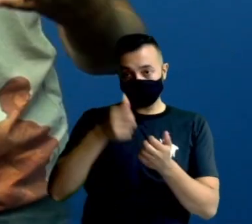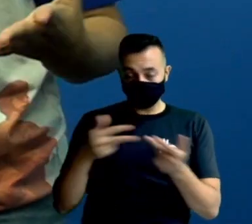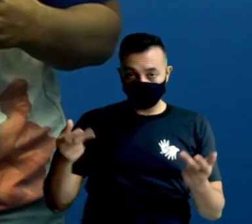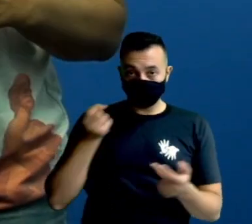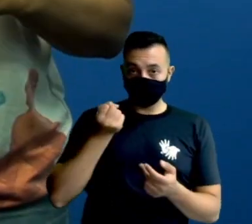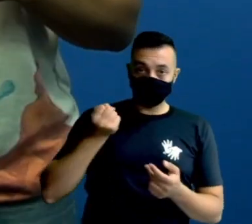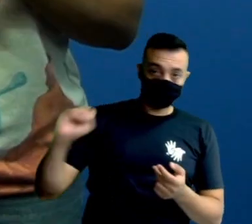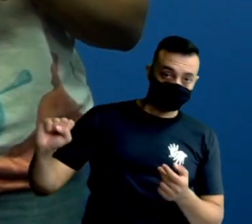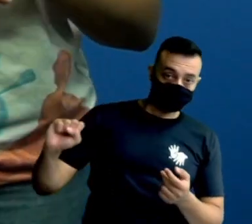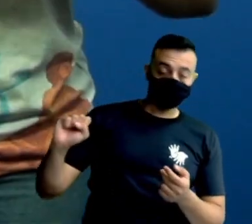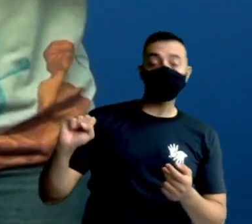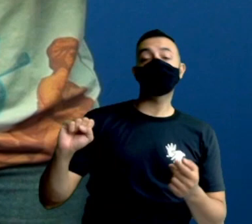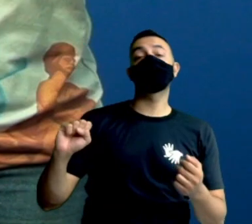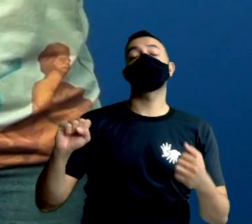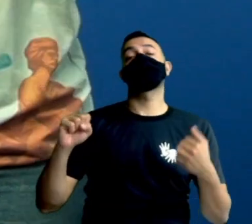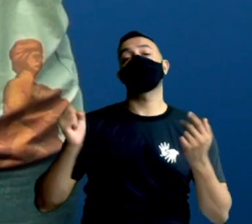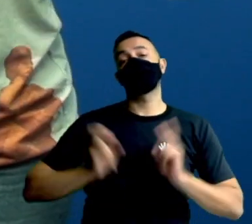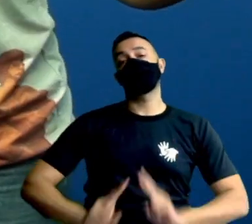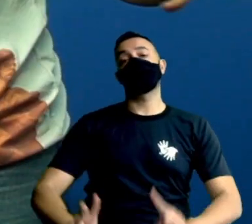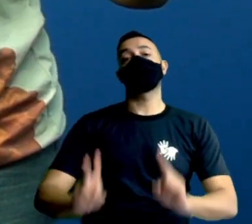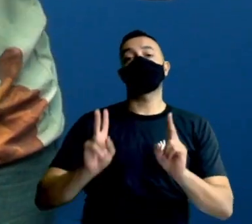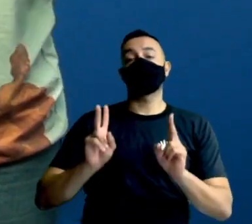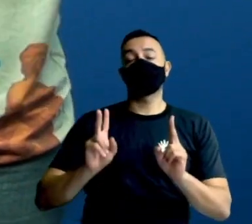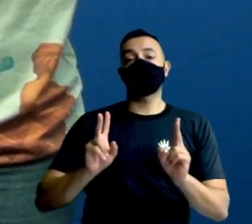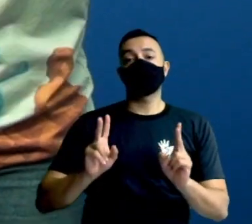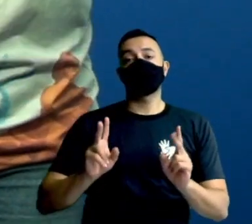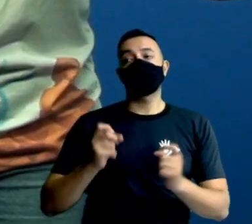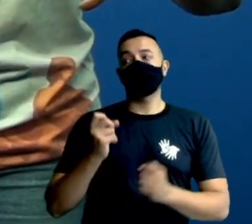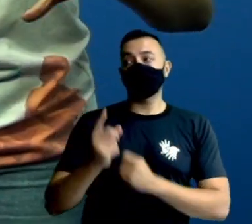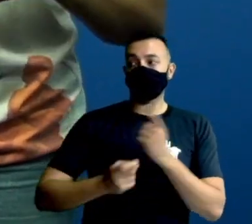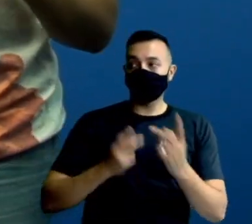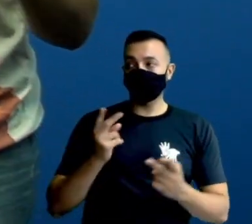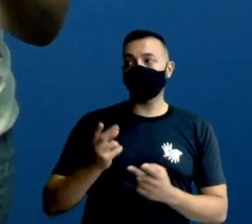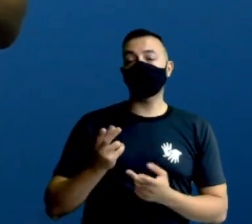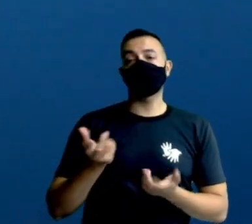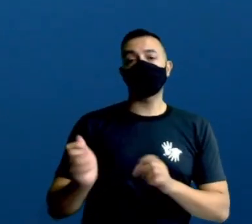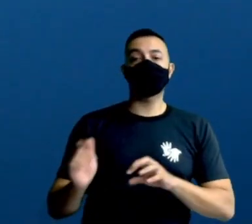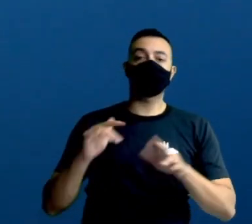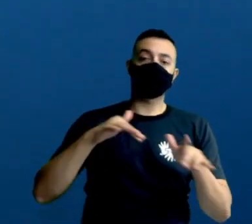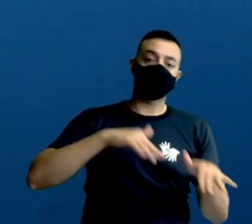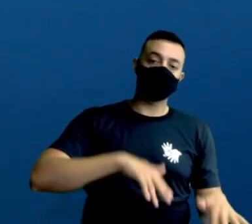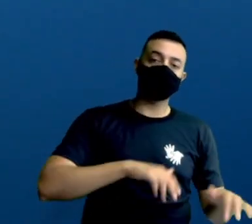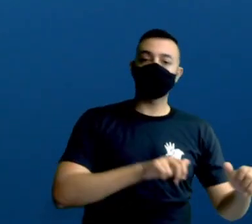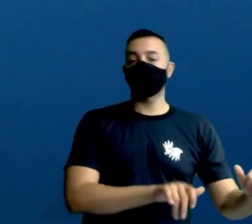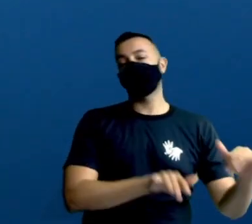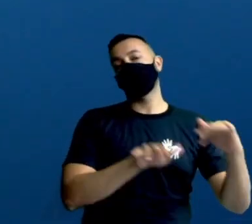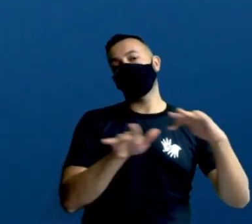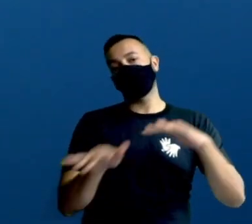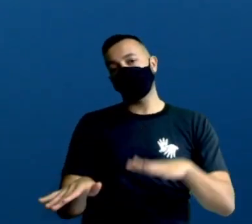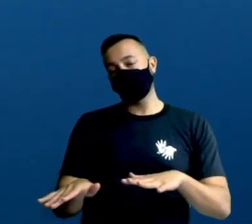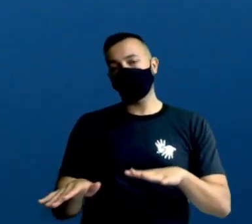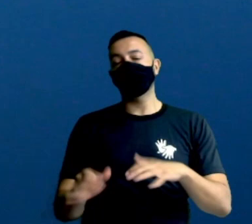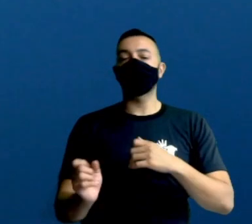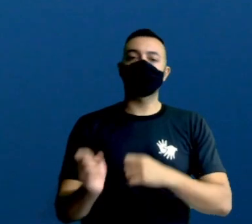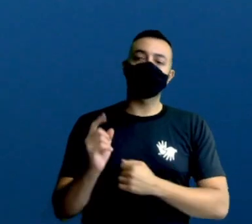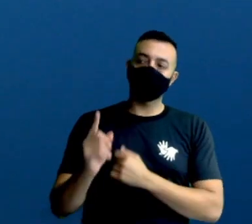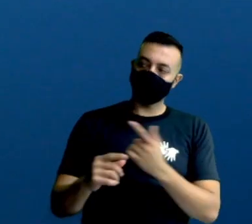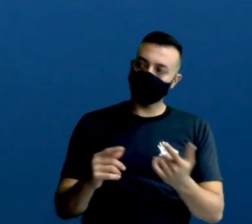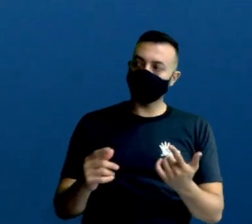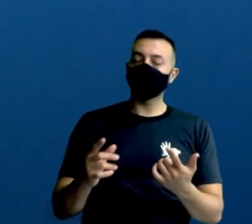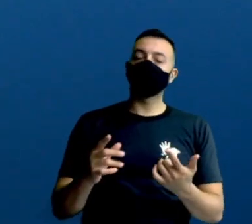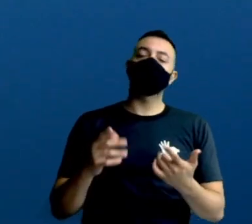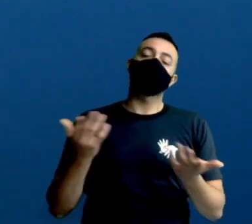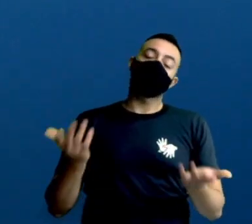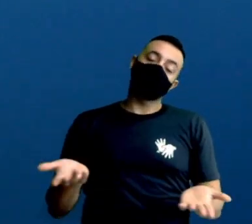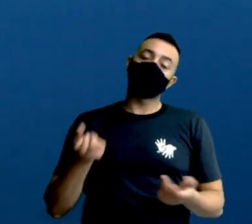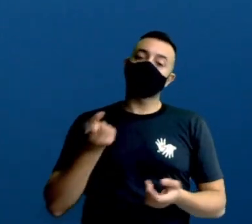para se defender e continuaram, né, alguns nômades, alguns foram se sedentarizando aos poucos e